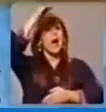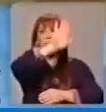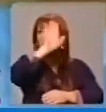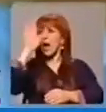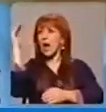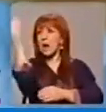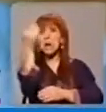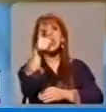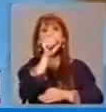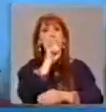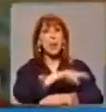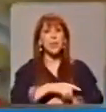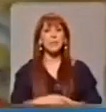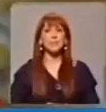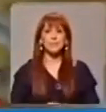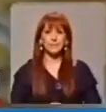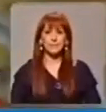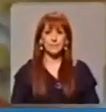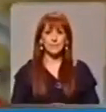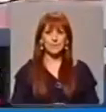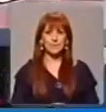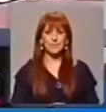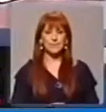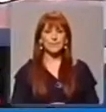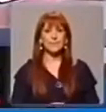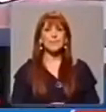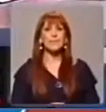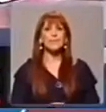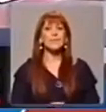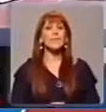módulos. Vamos ao minuto.